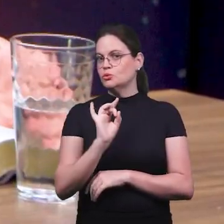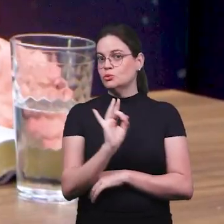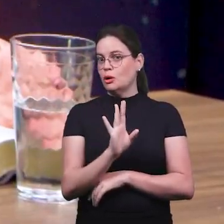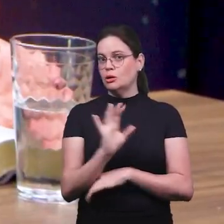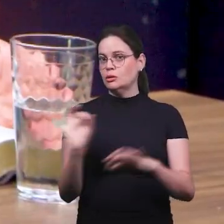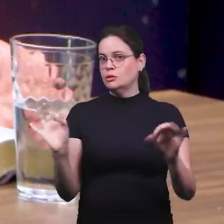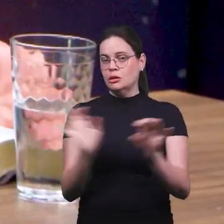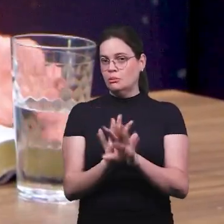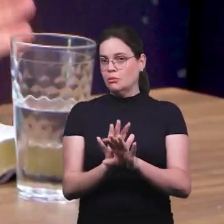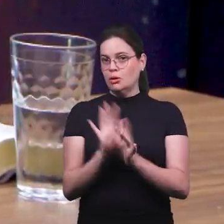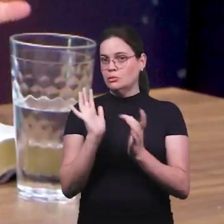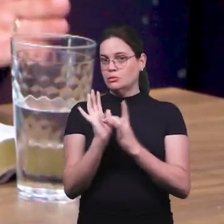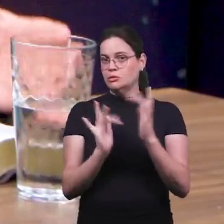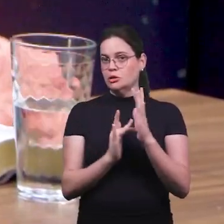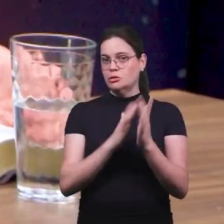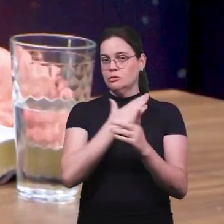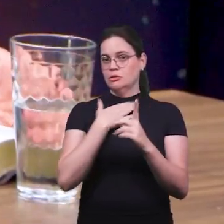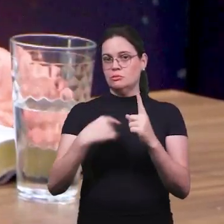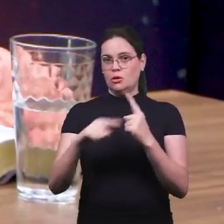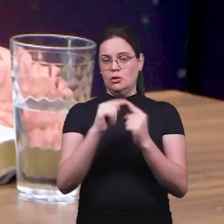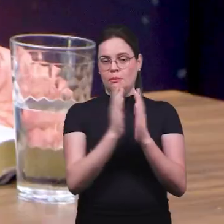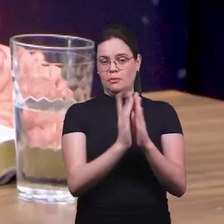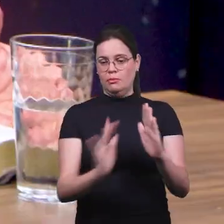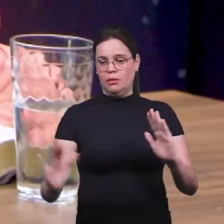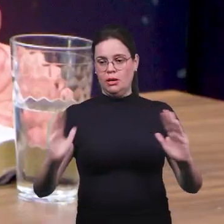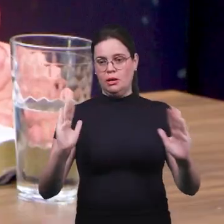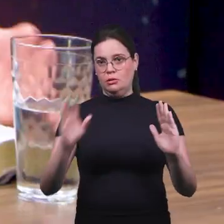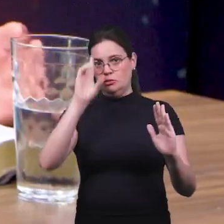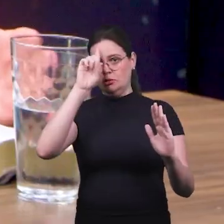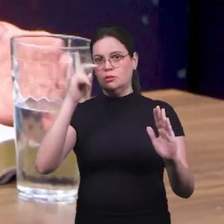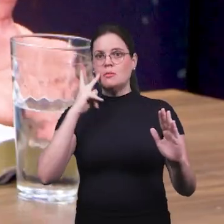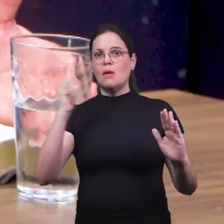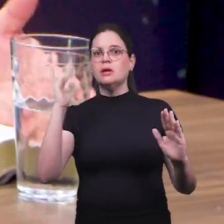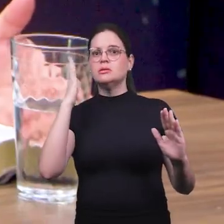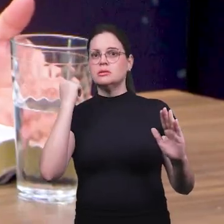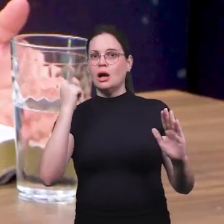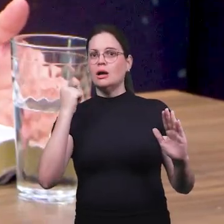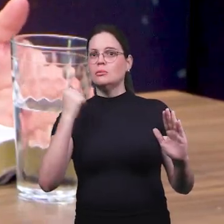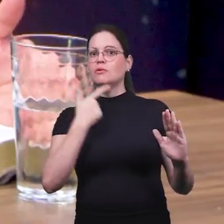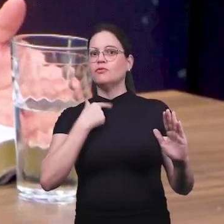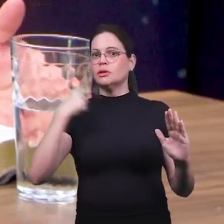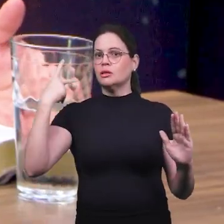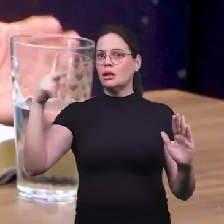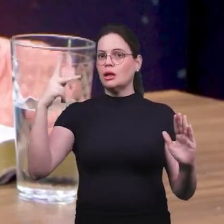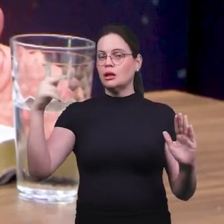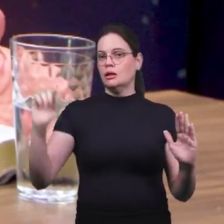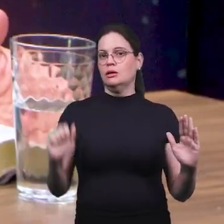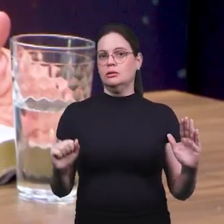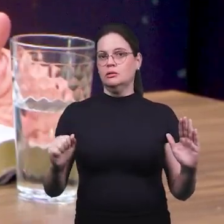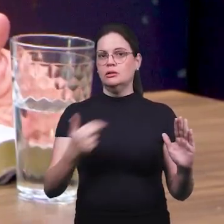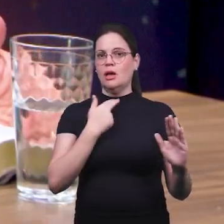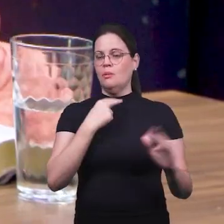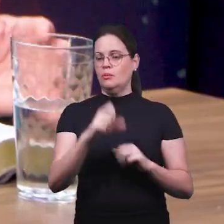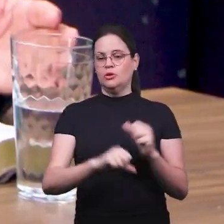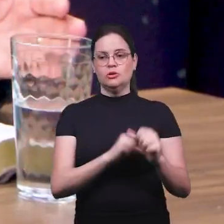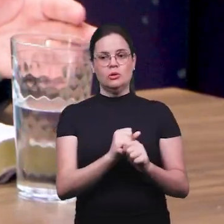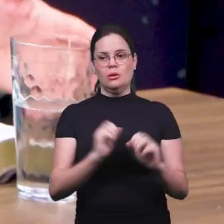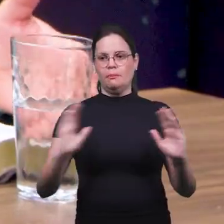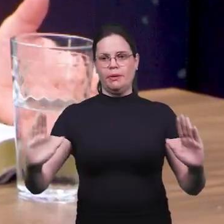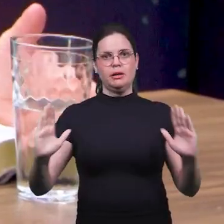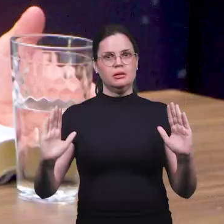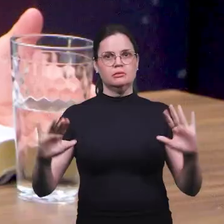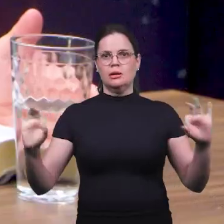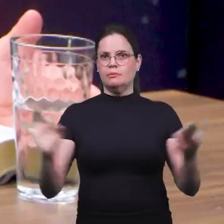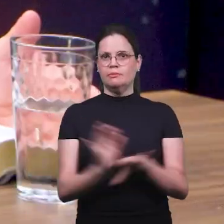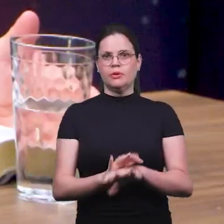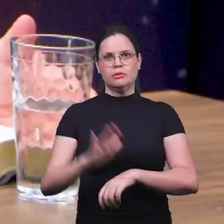estabelecido pelo Senhor, o tempo foi estabelecido pelo Senhor, e isso é a vontade do testador que não pode ser alterada. Ele